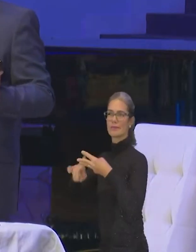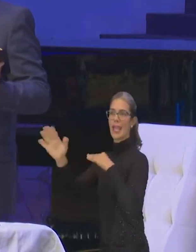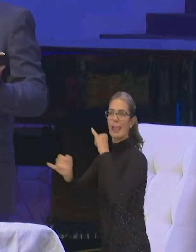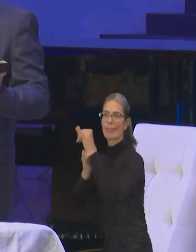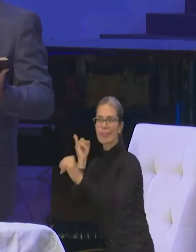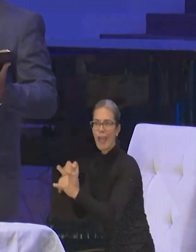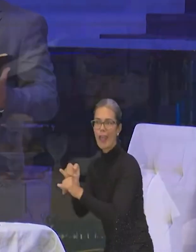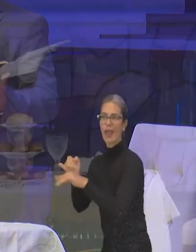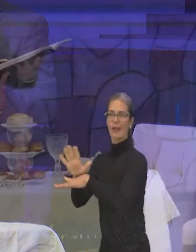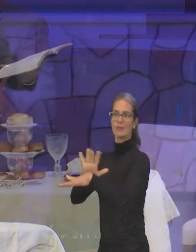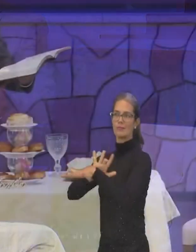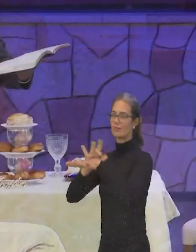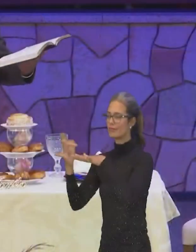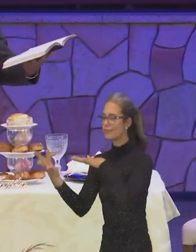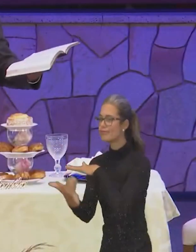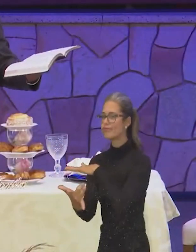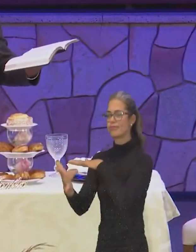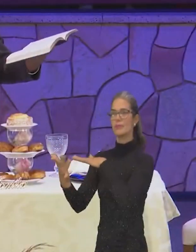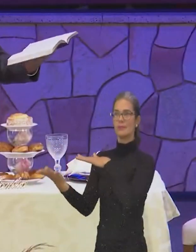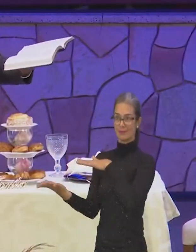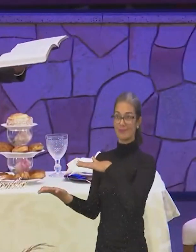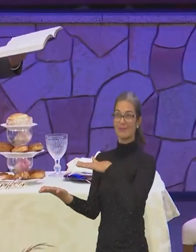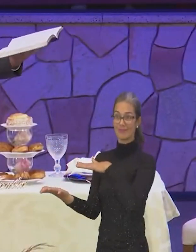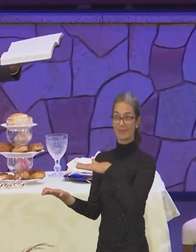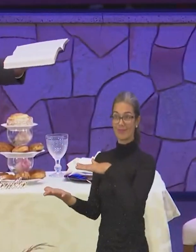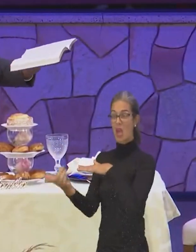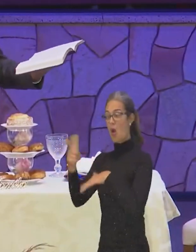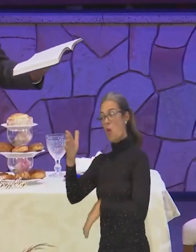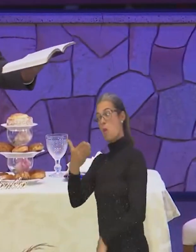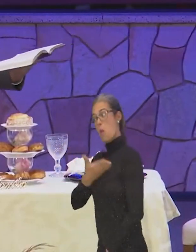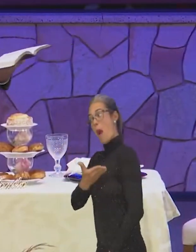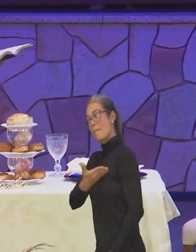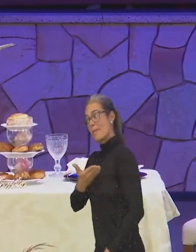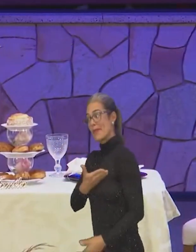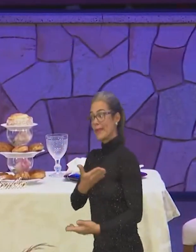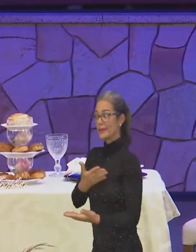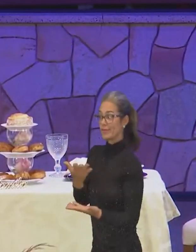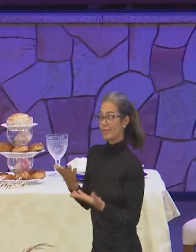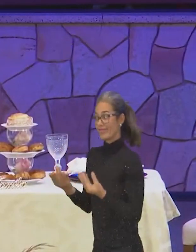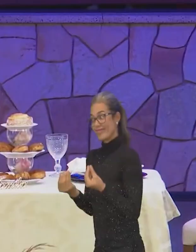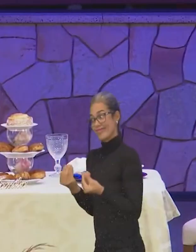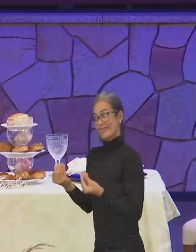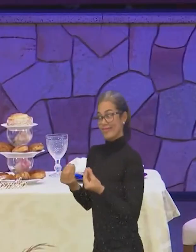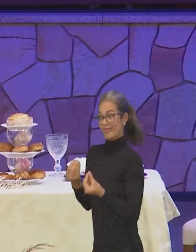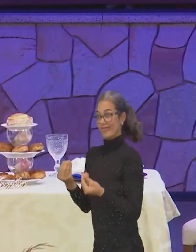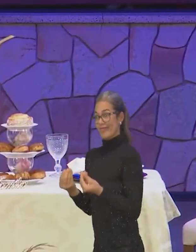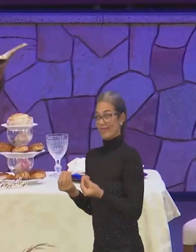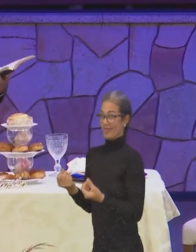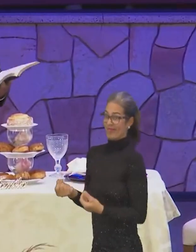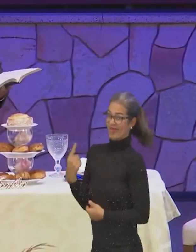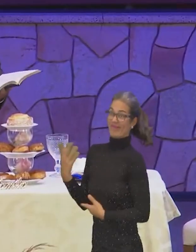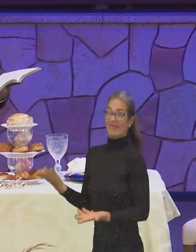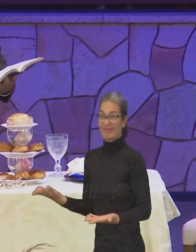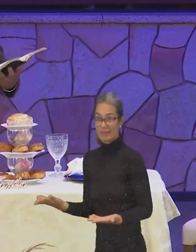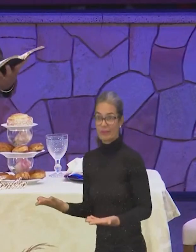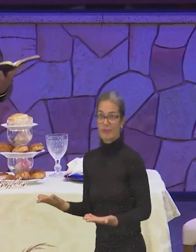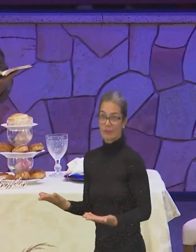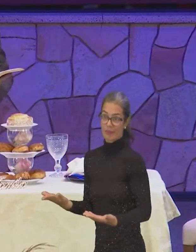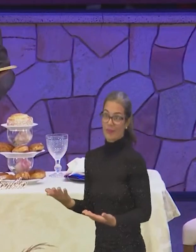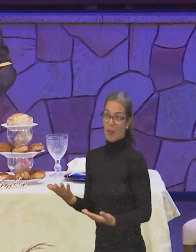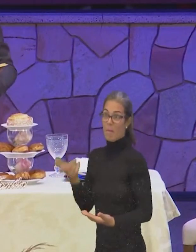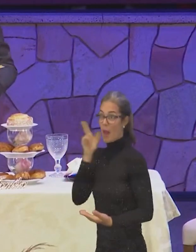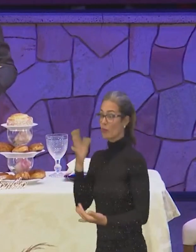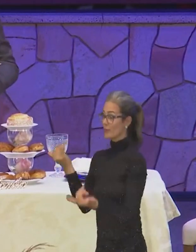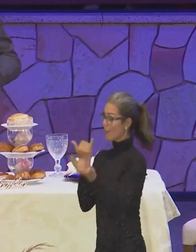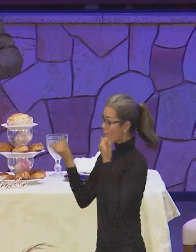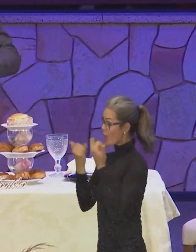pegamos vendo as nossas crianças alimentadas por esse alimento que nós concordamos. Querido, esta manhã eu aqui